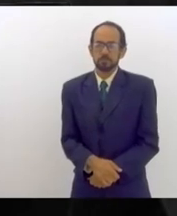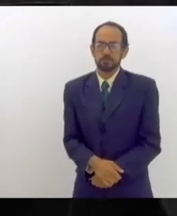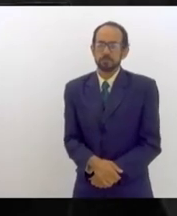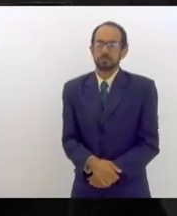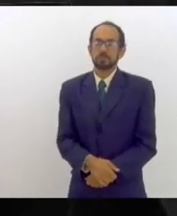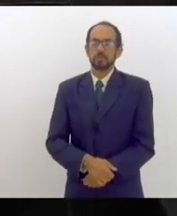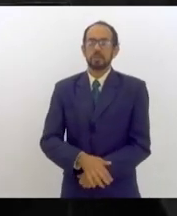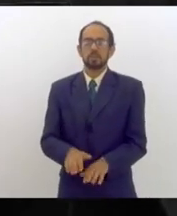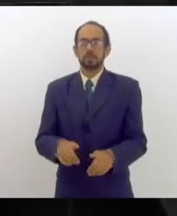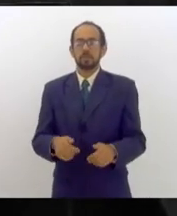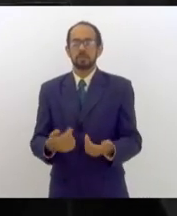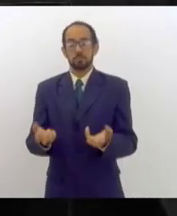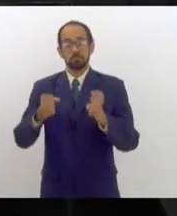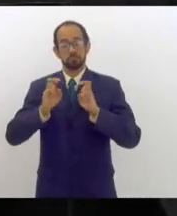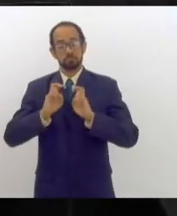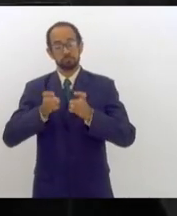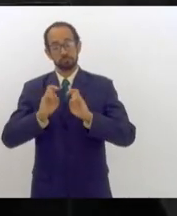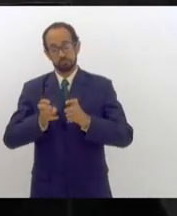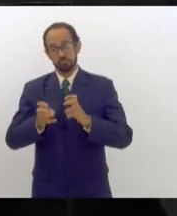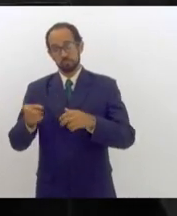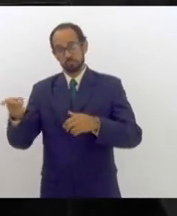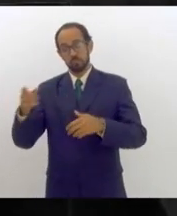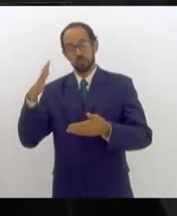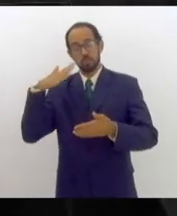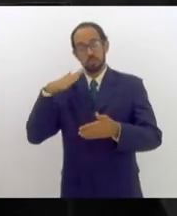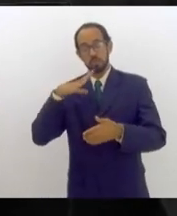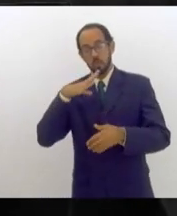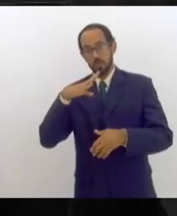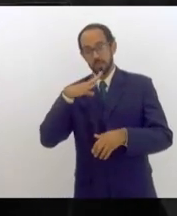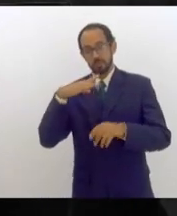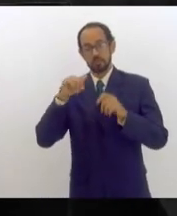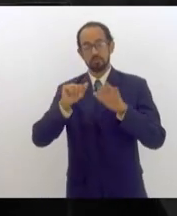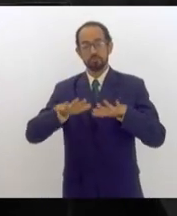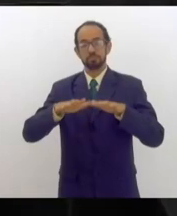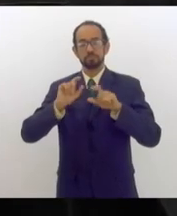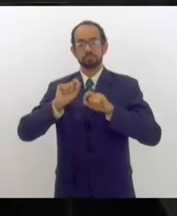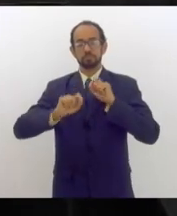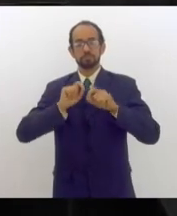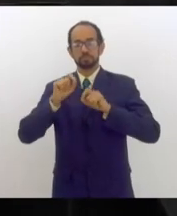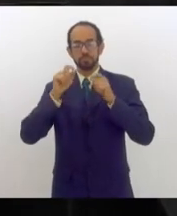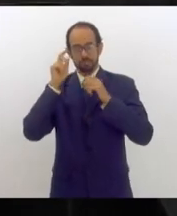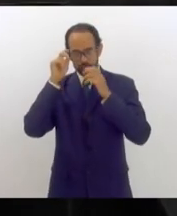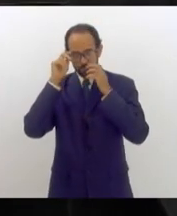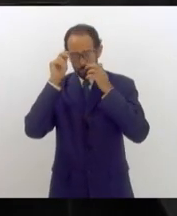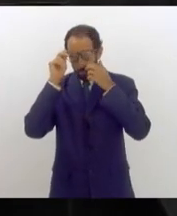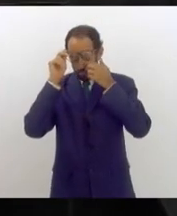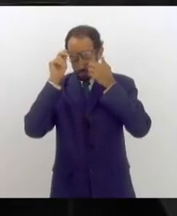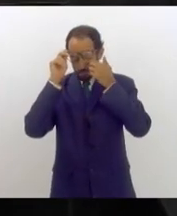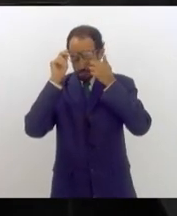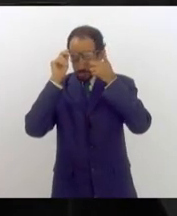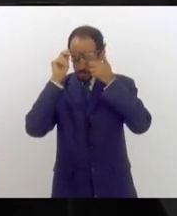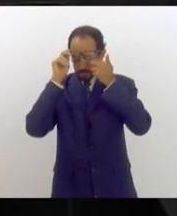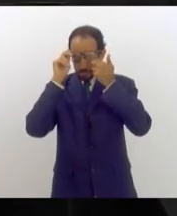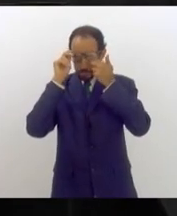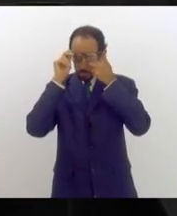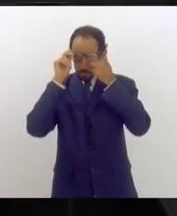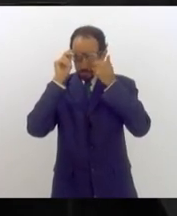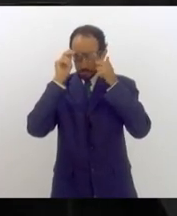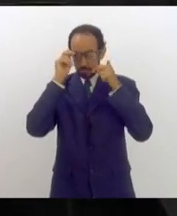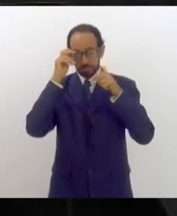da SuperVia salteado mas dito isso Qual é a questão hoje